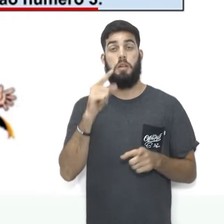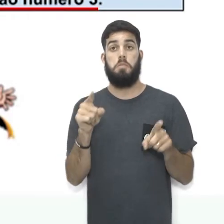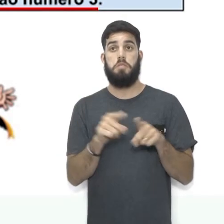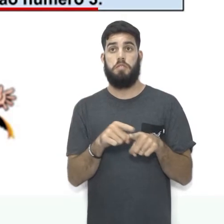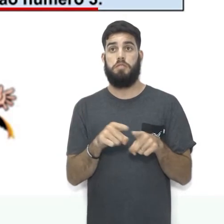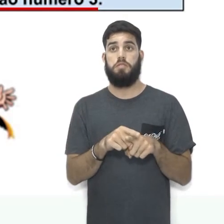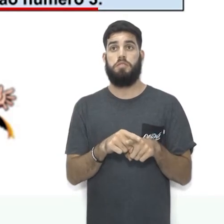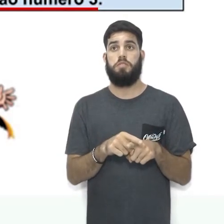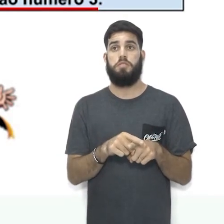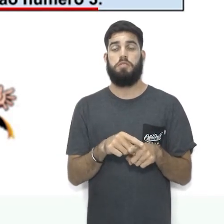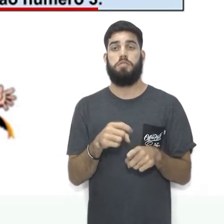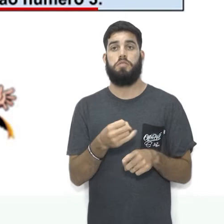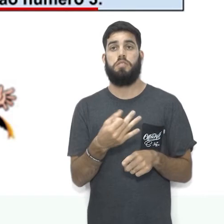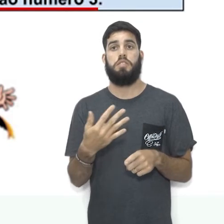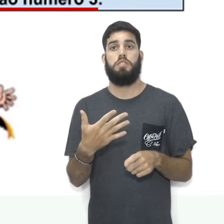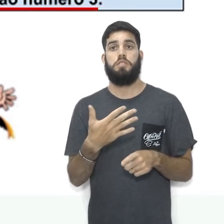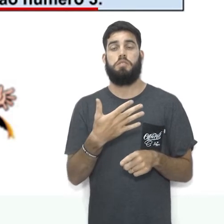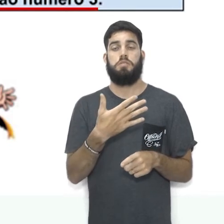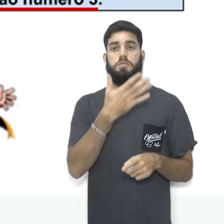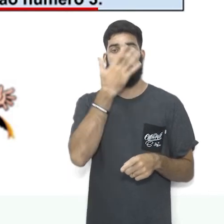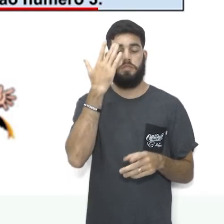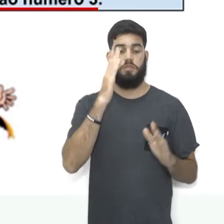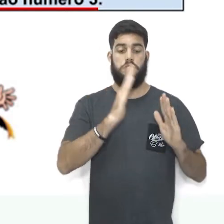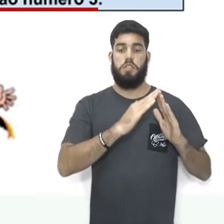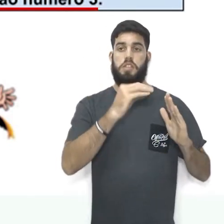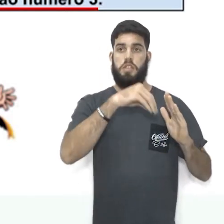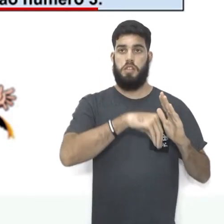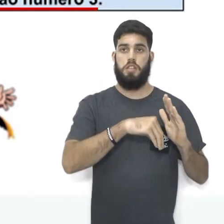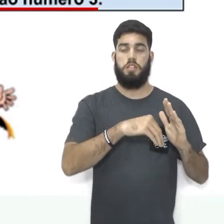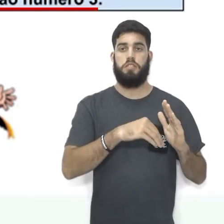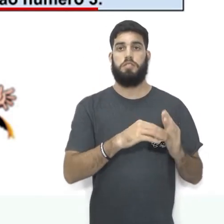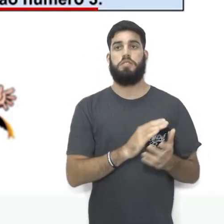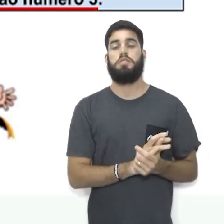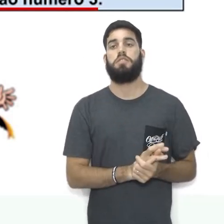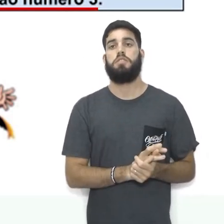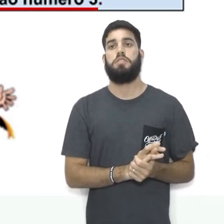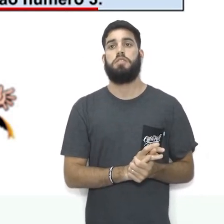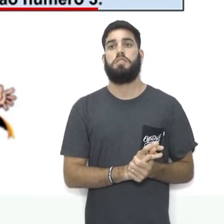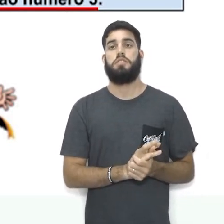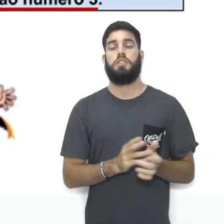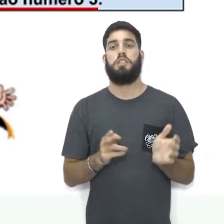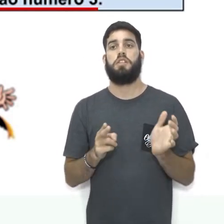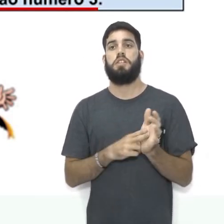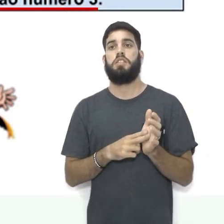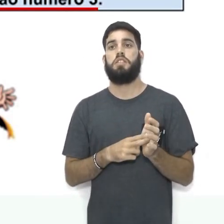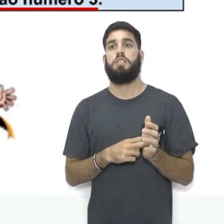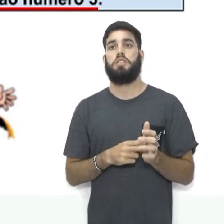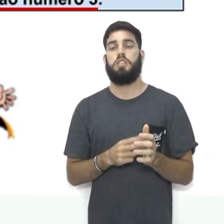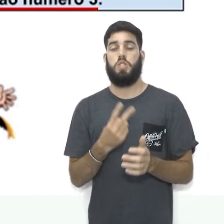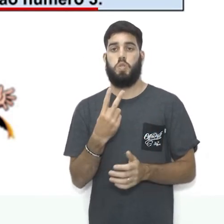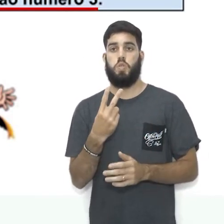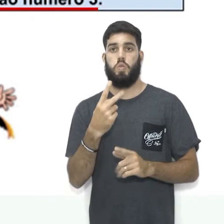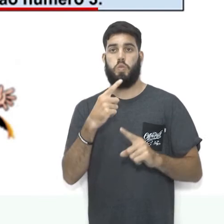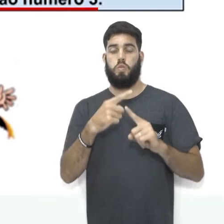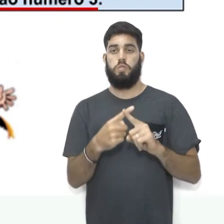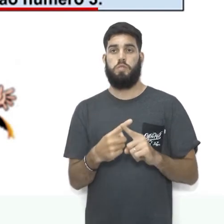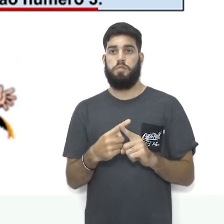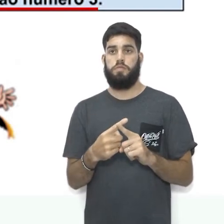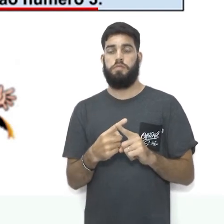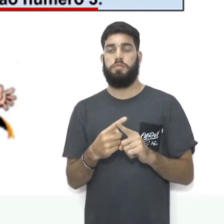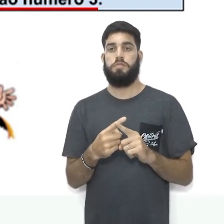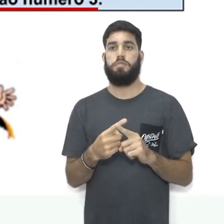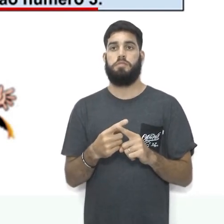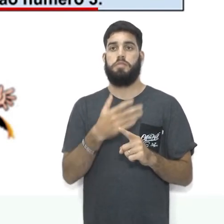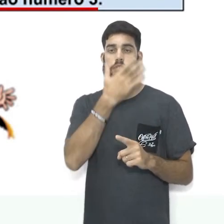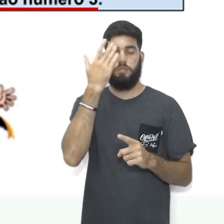que o quantitativo de pacientes em domicílio, que eu representei pela letra x, é 2 vezes superior ao de